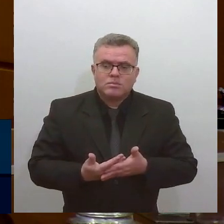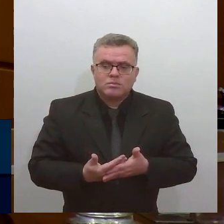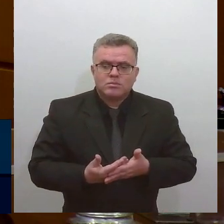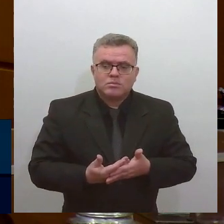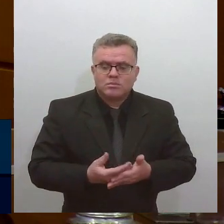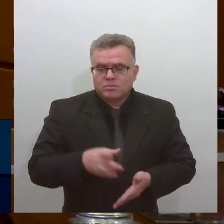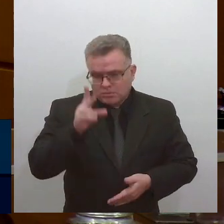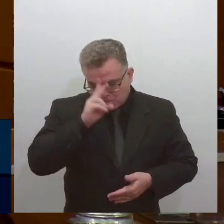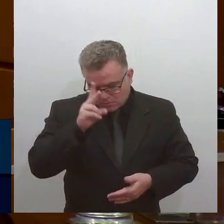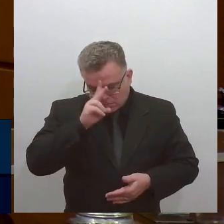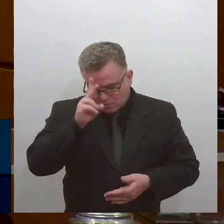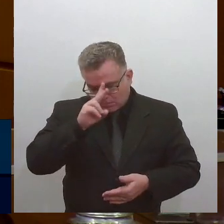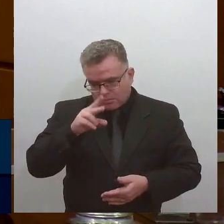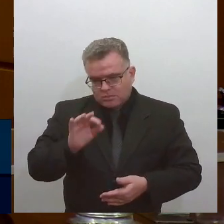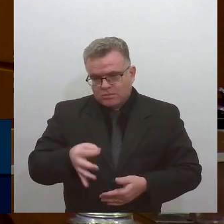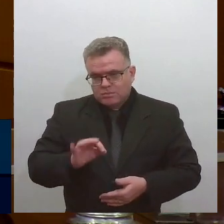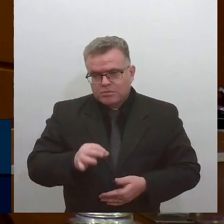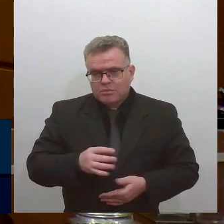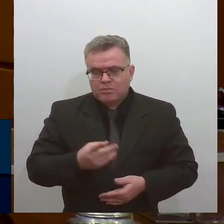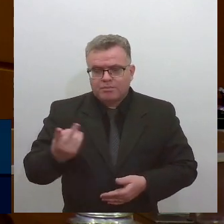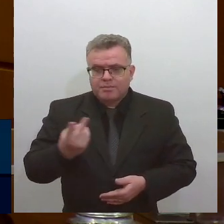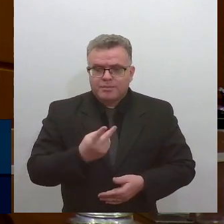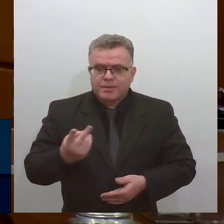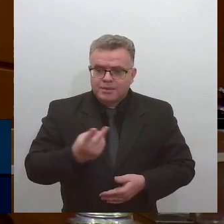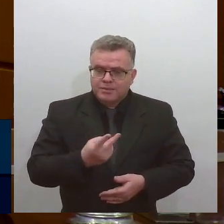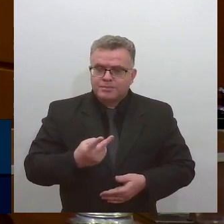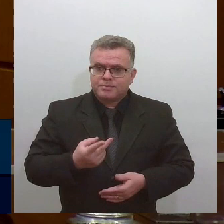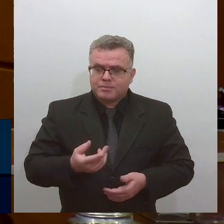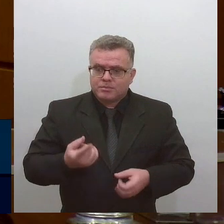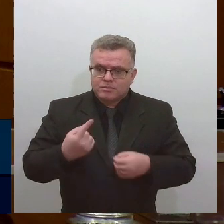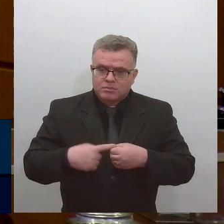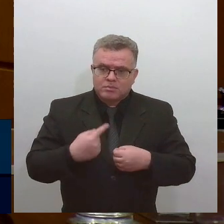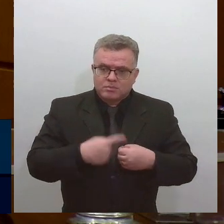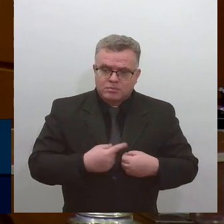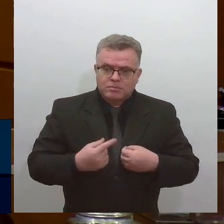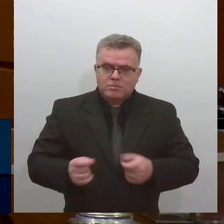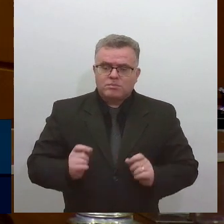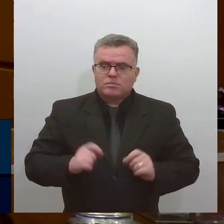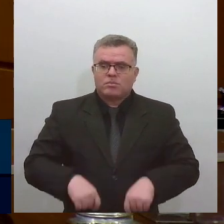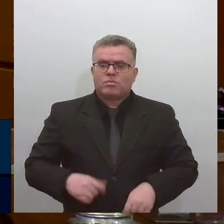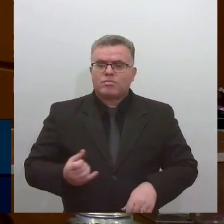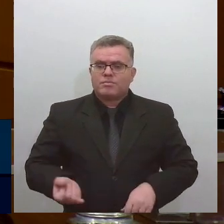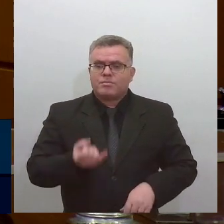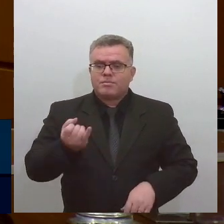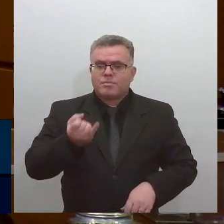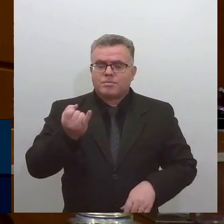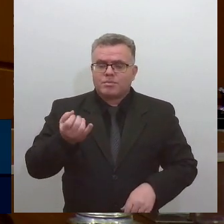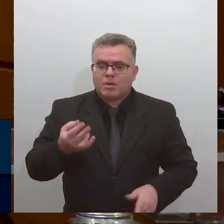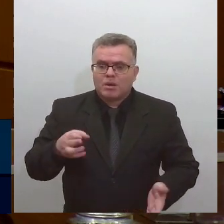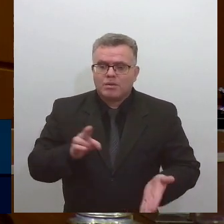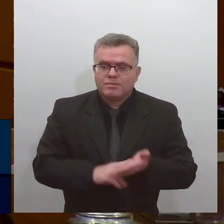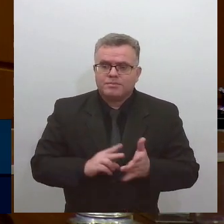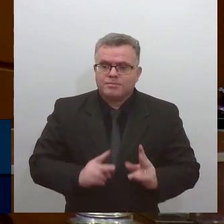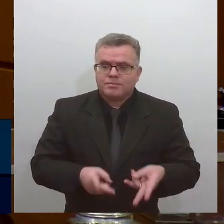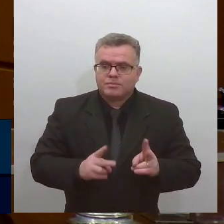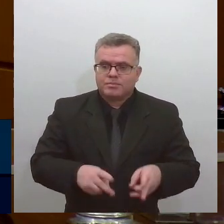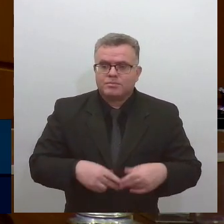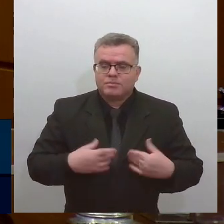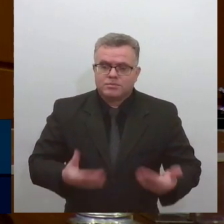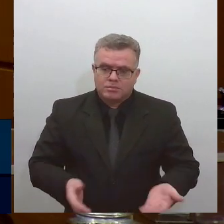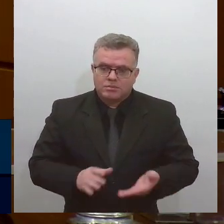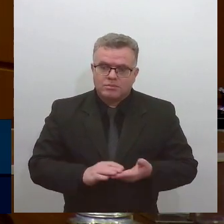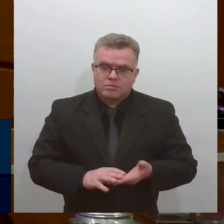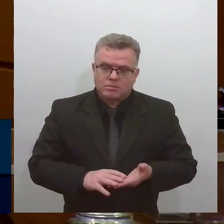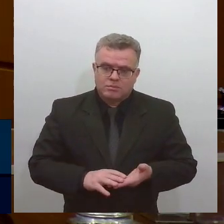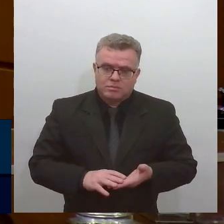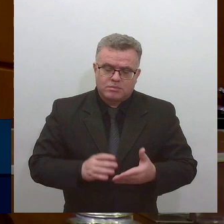foram os principais polos aí eh eh eh algumas Décadas atrás polos econômicos na divisa